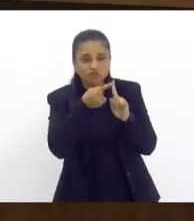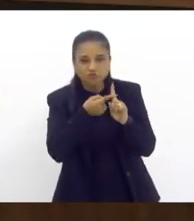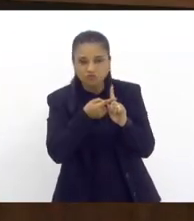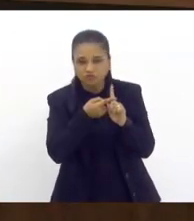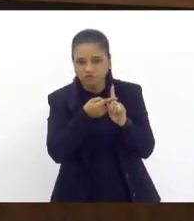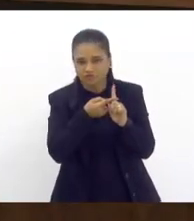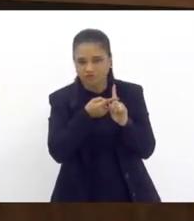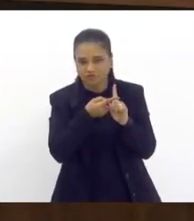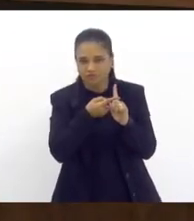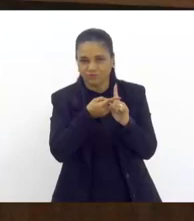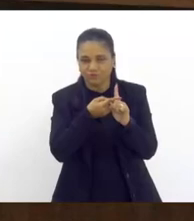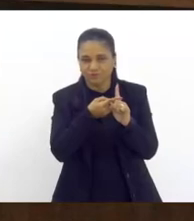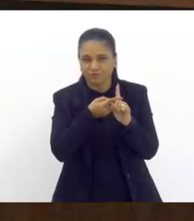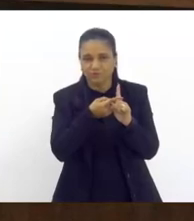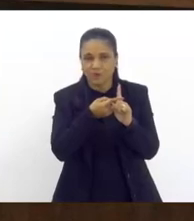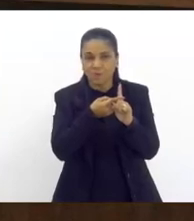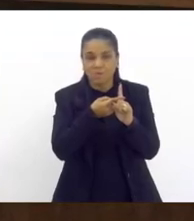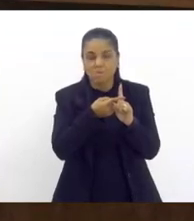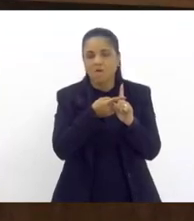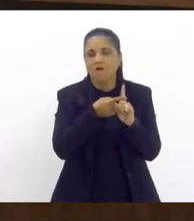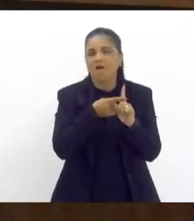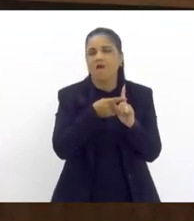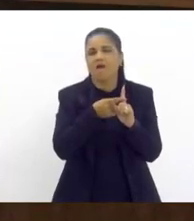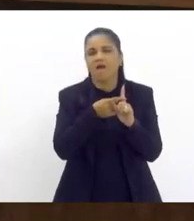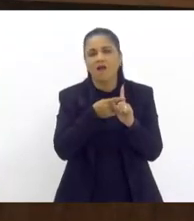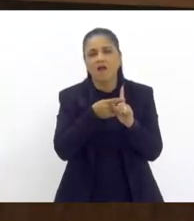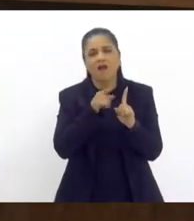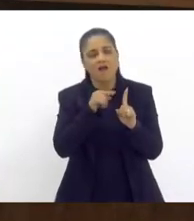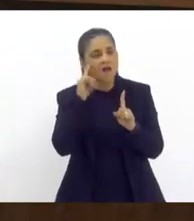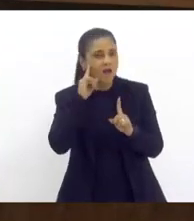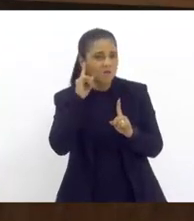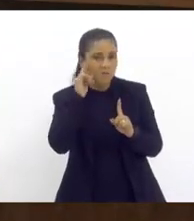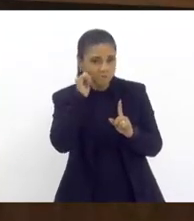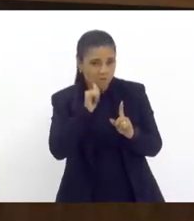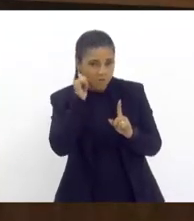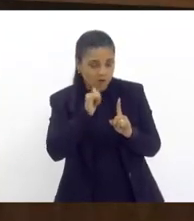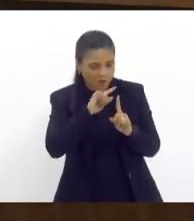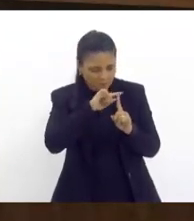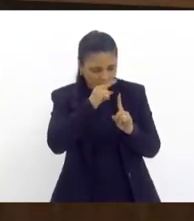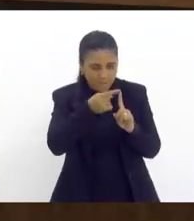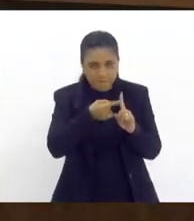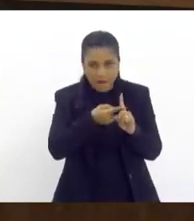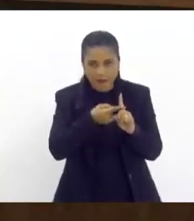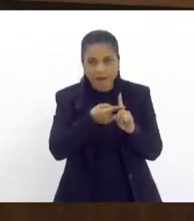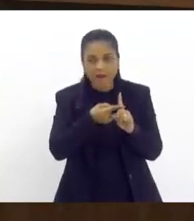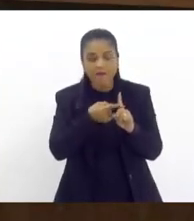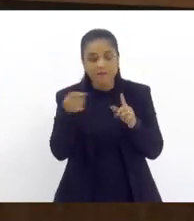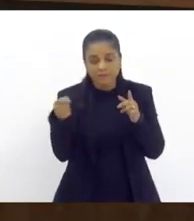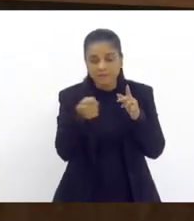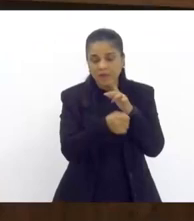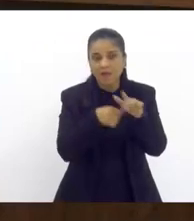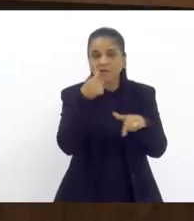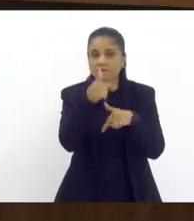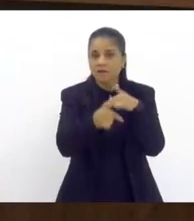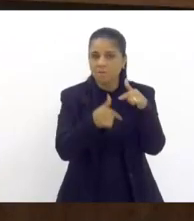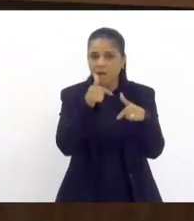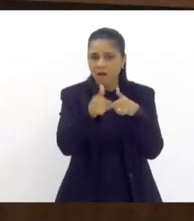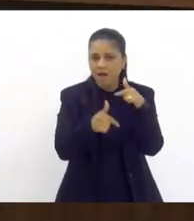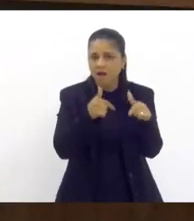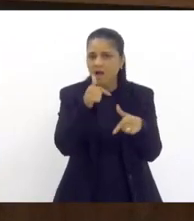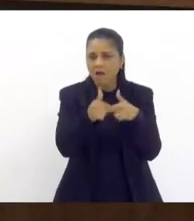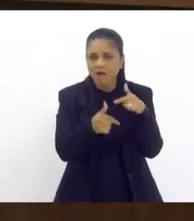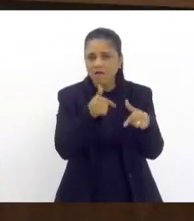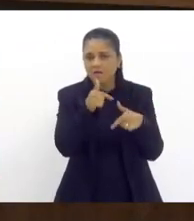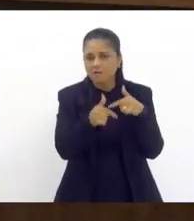vezes essas mulheres são, enfim, tá gestando durante ali o seu emprego e